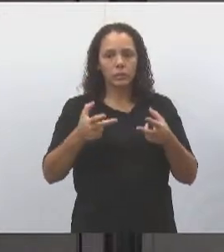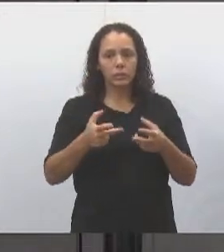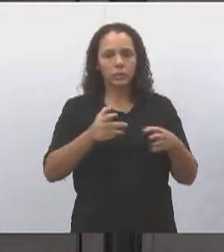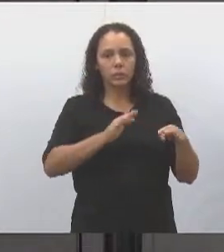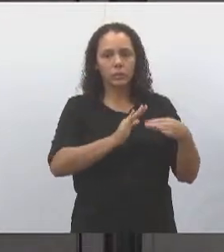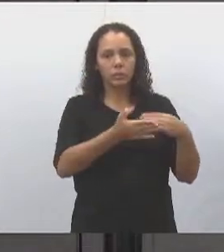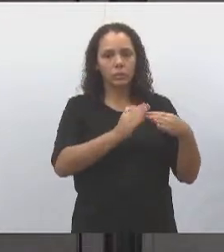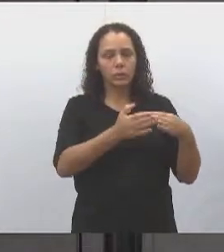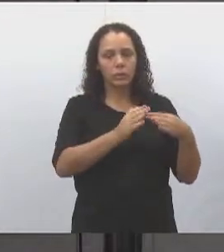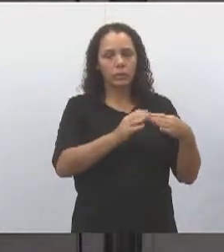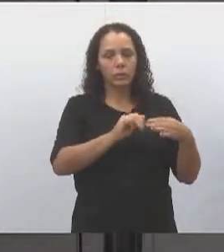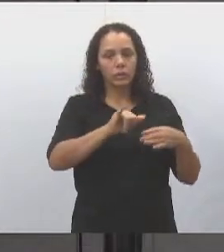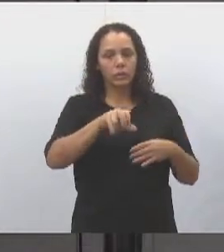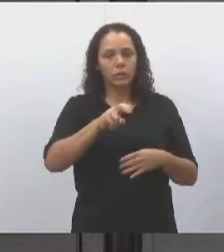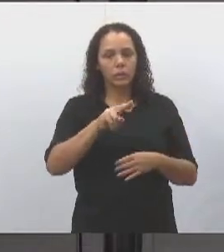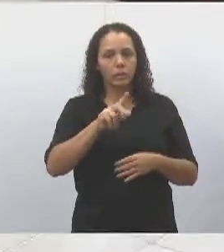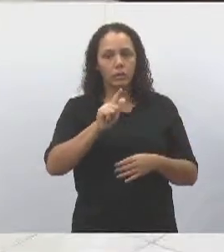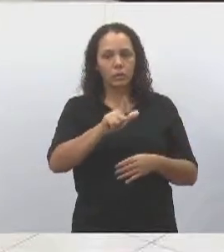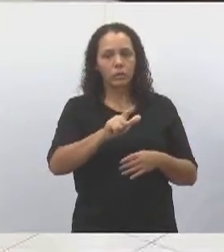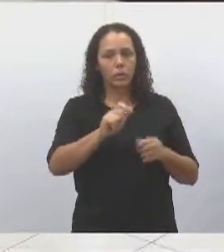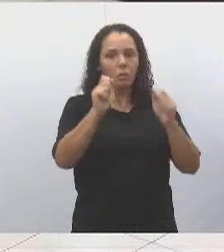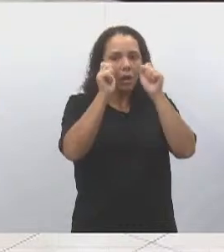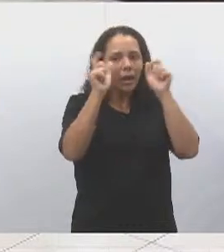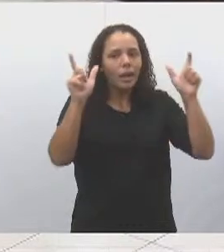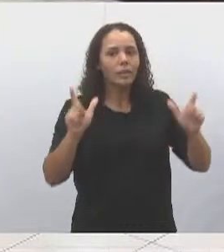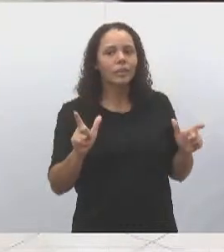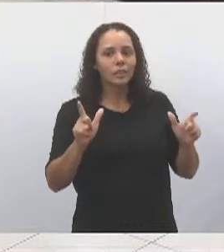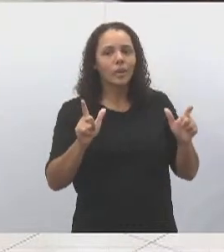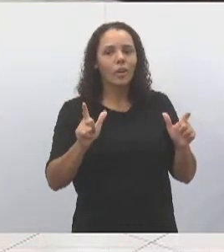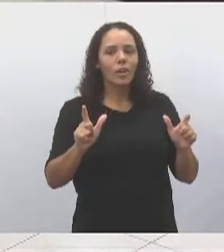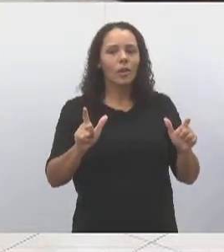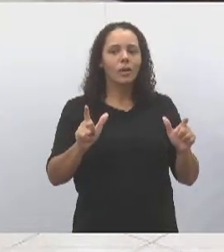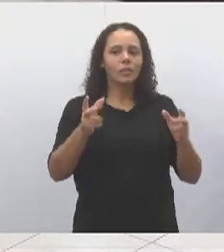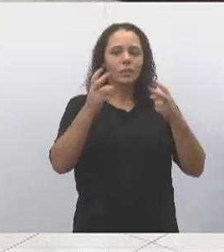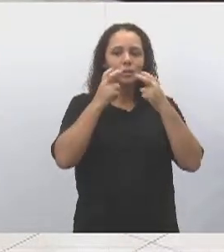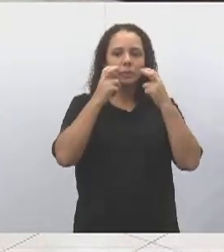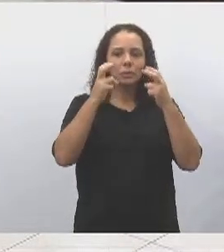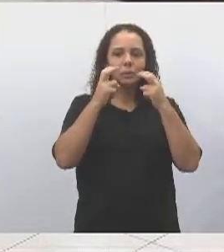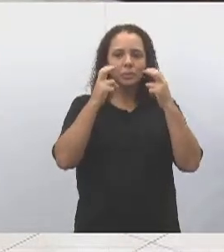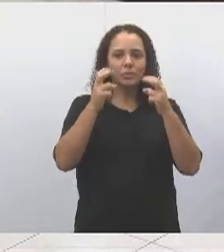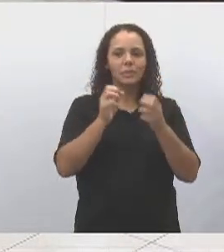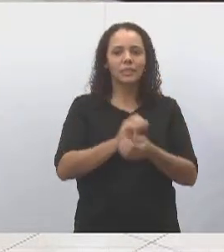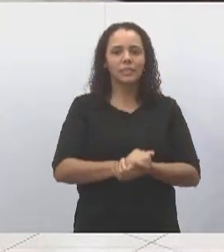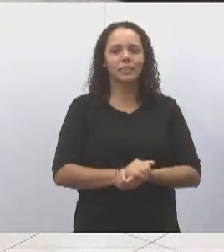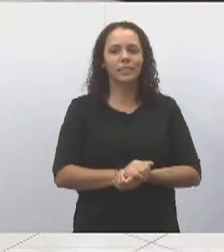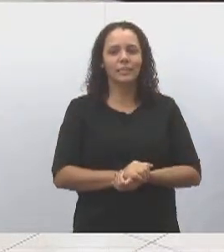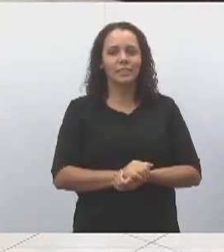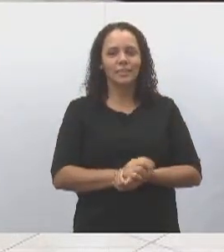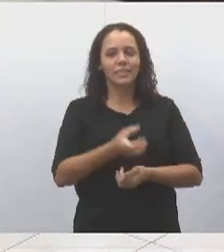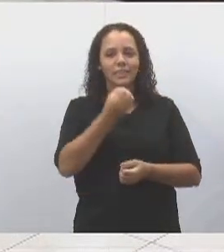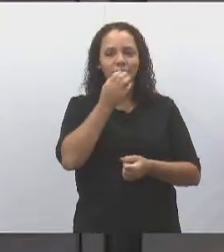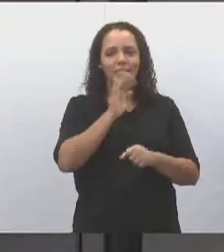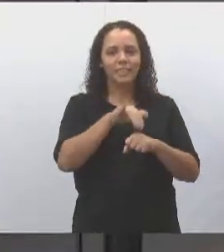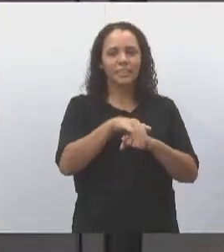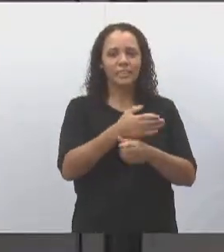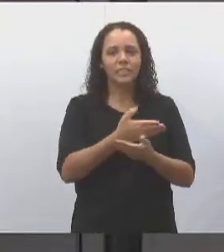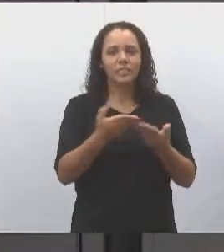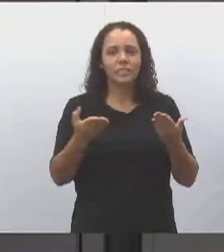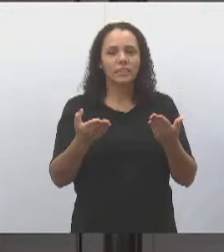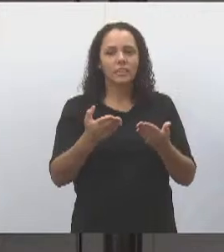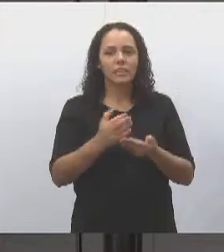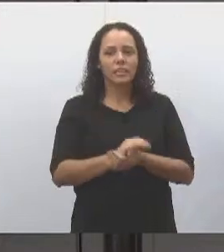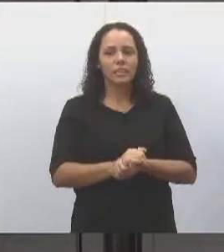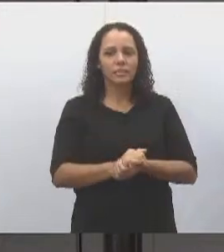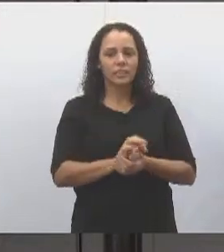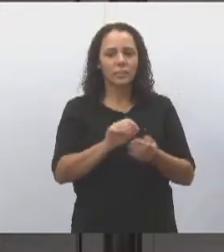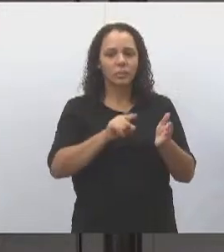Veranejal acordou? Veranejal acordou? Boa noite a todos vocês. Pessoal, é o seguinte, é uma